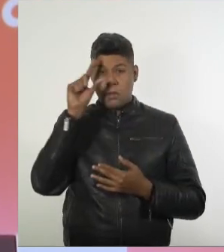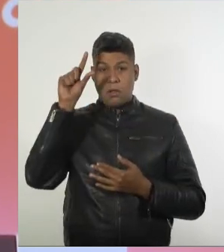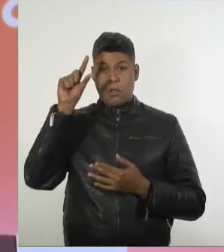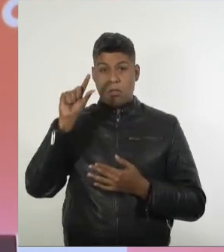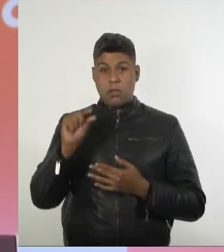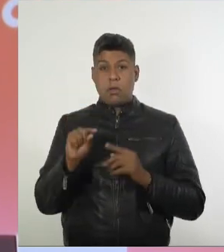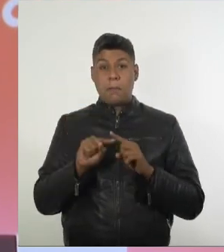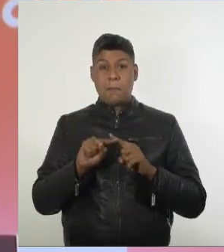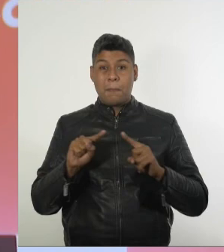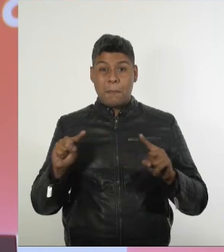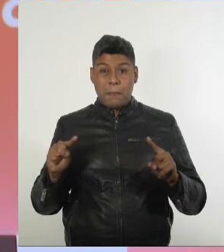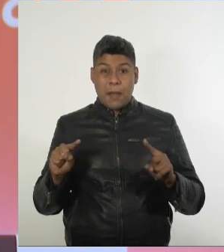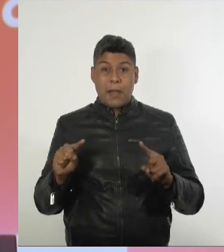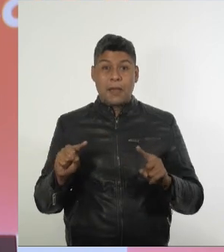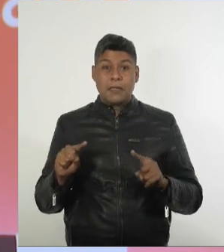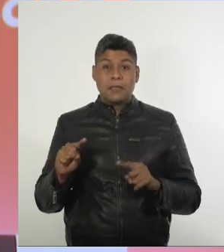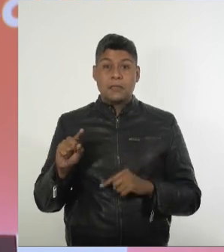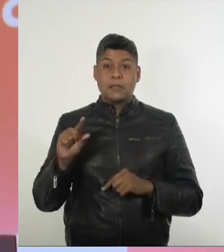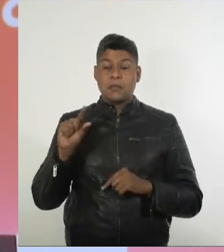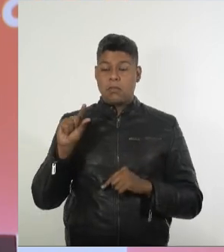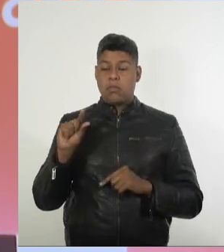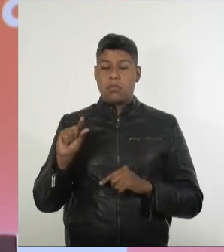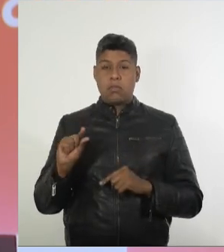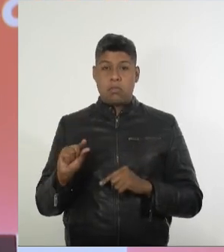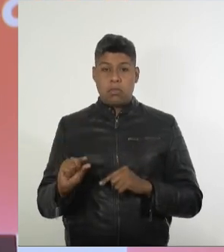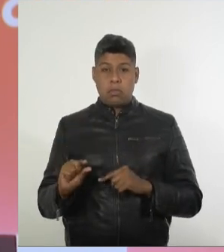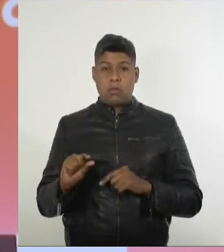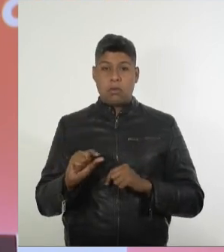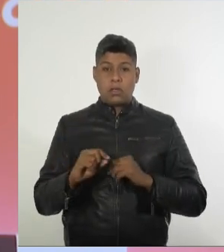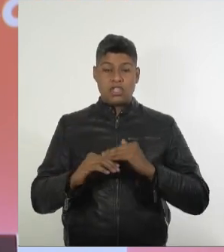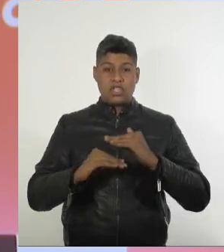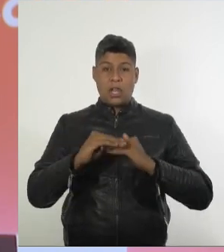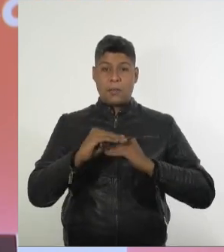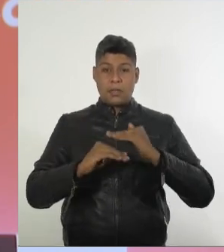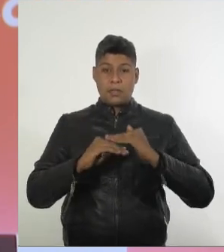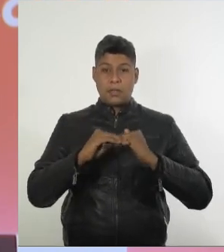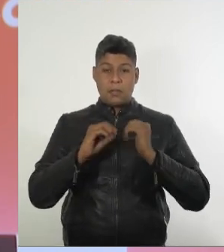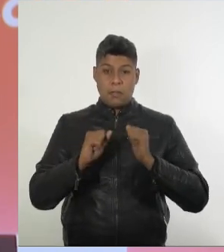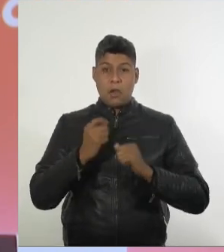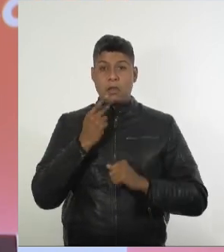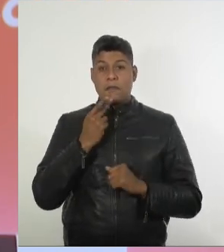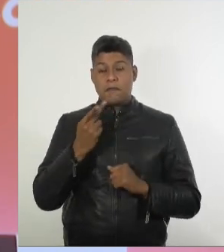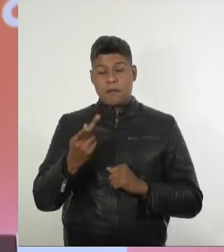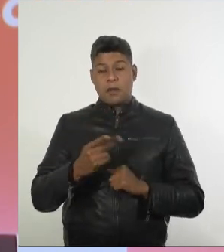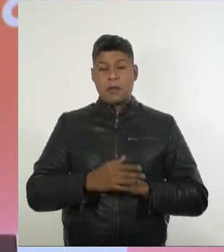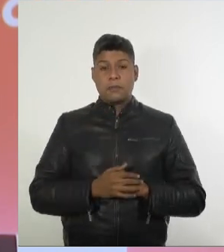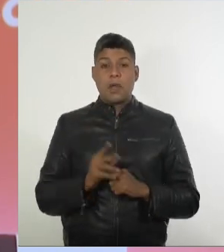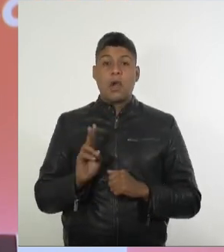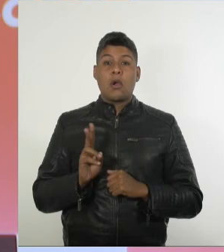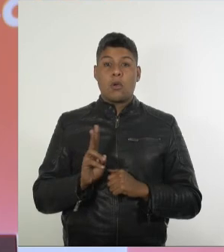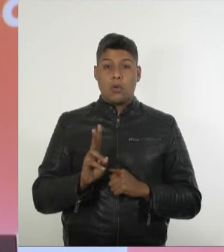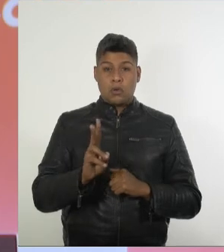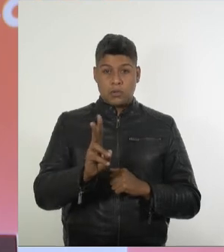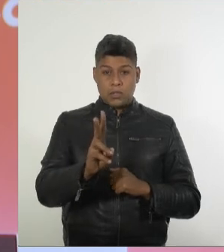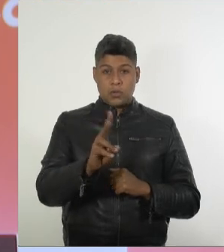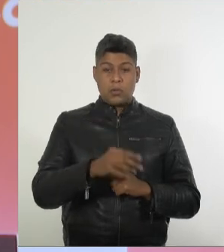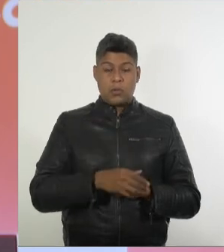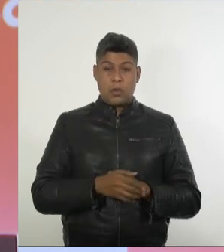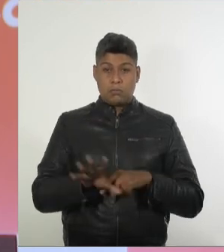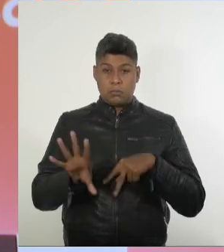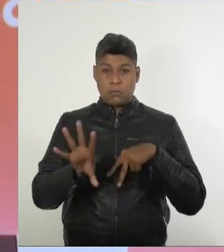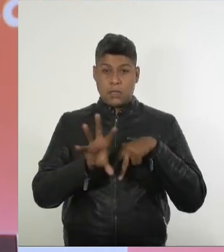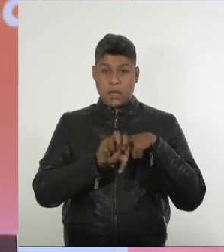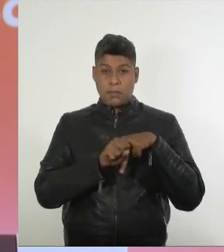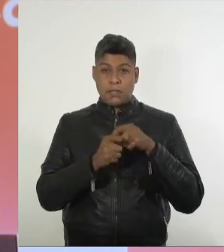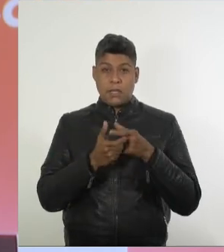queda, mas casos pararam de cair e estão em instabilidade. É possível falar isso? Ela continua. A taxa de